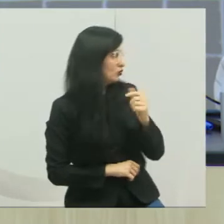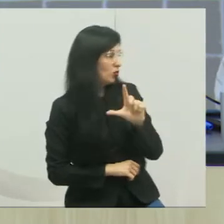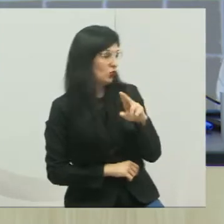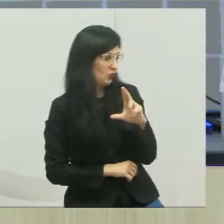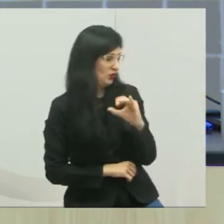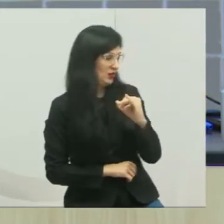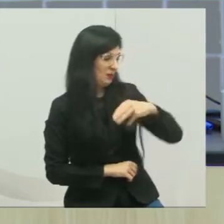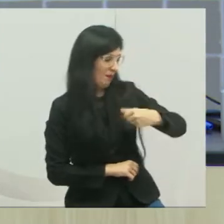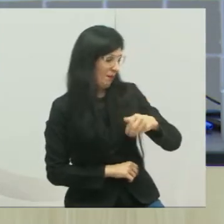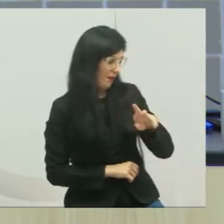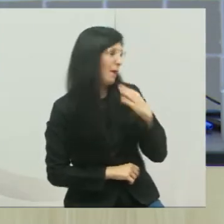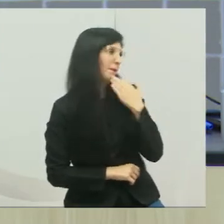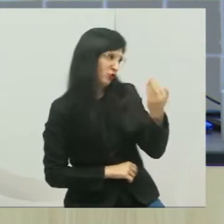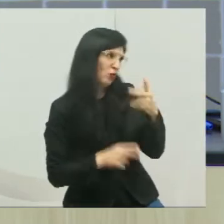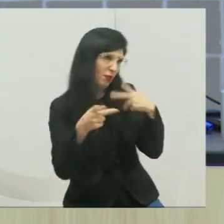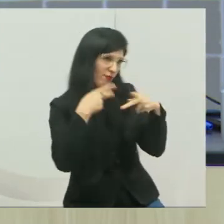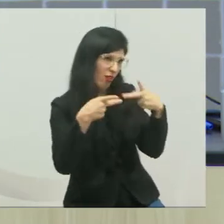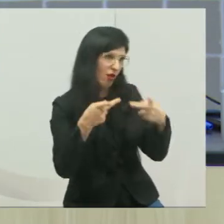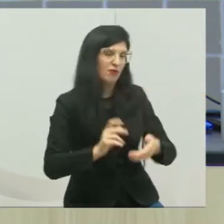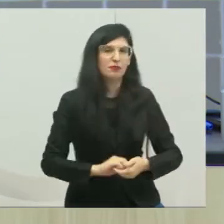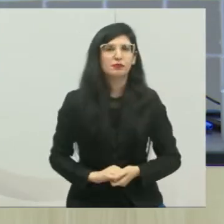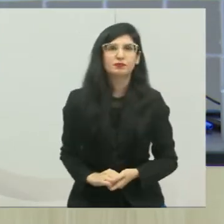Ponciano.